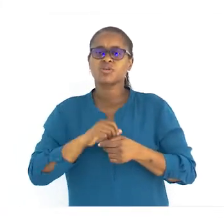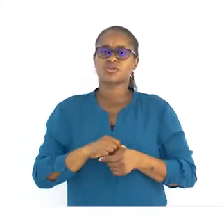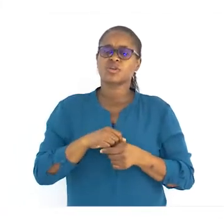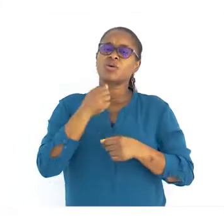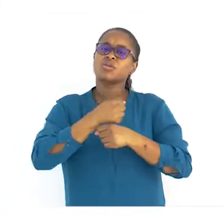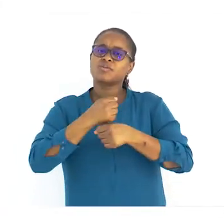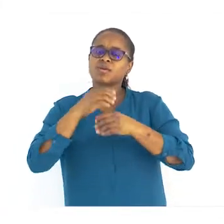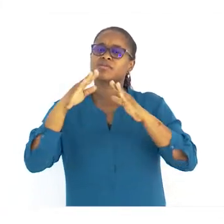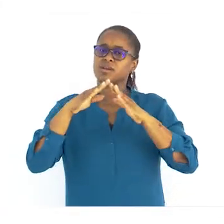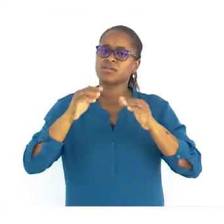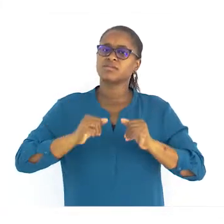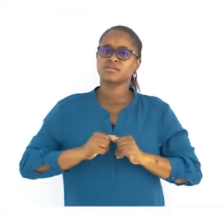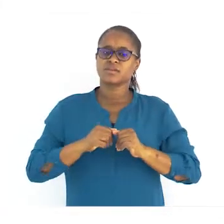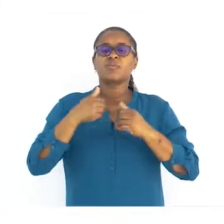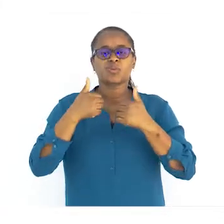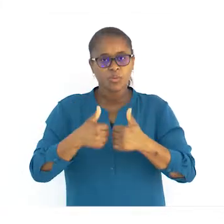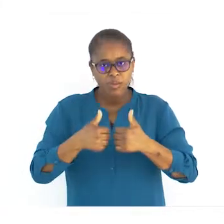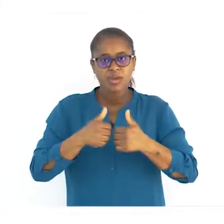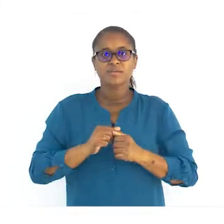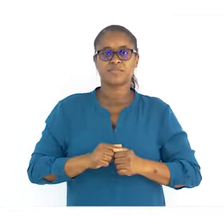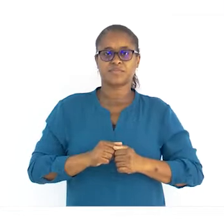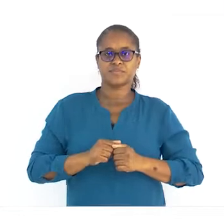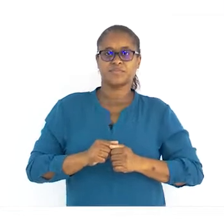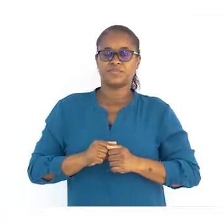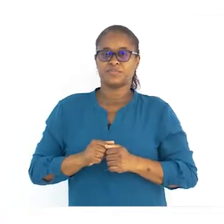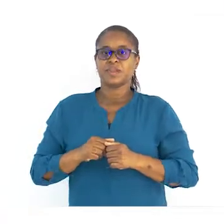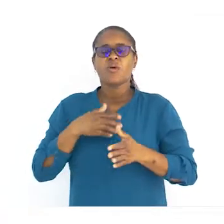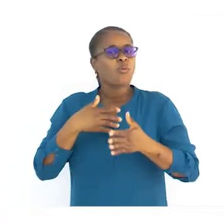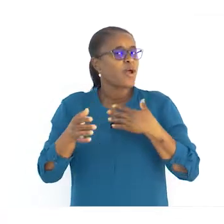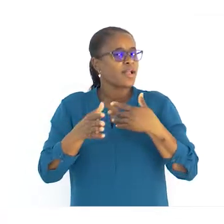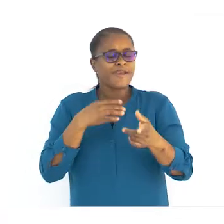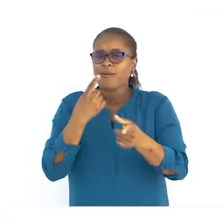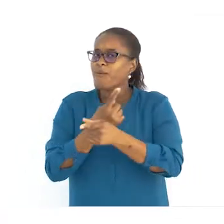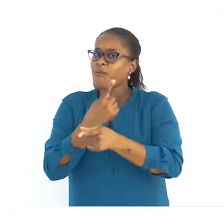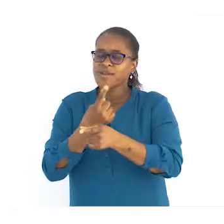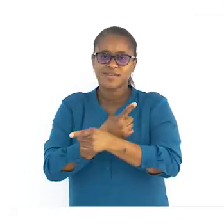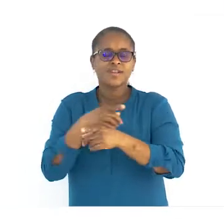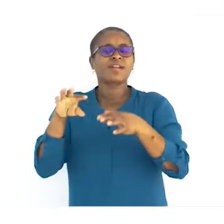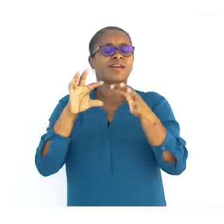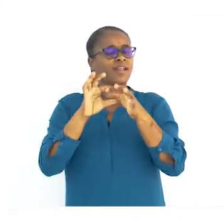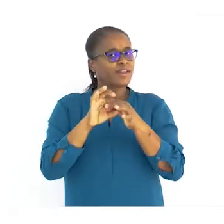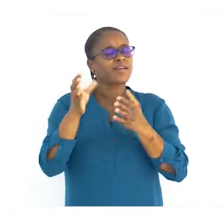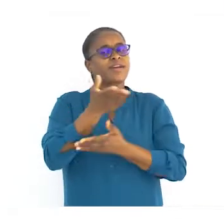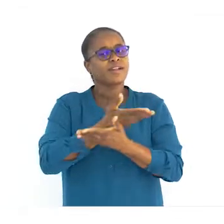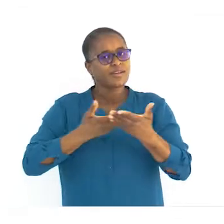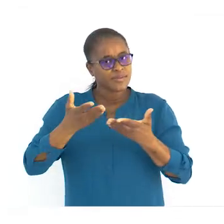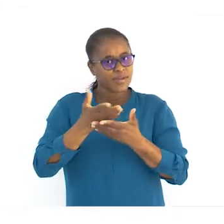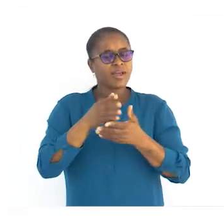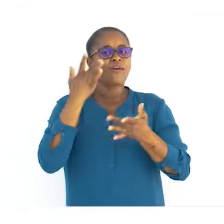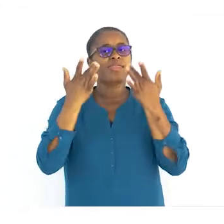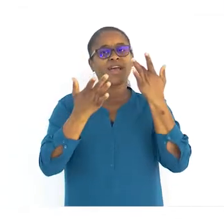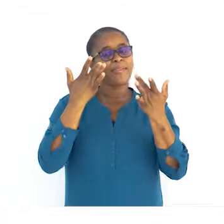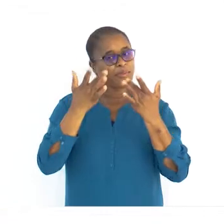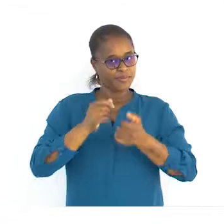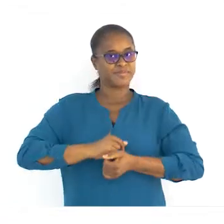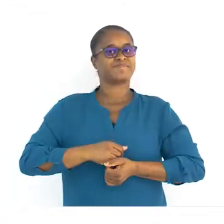ao TPC? Muito bem, muito bem. Qualquer coisa relacionado ao teatro,